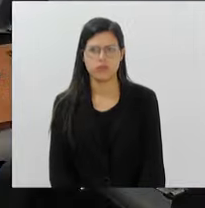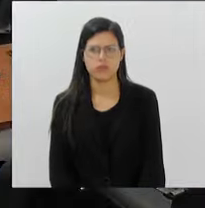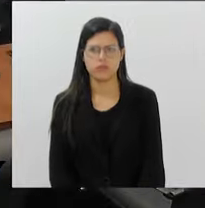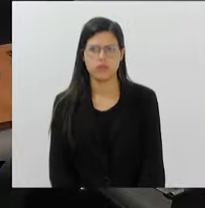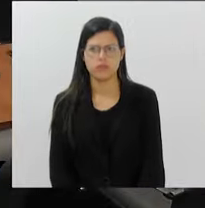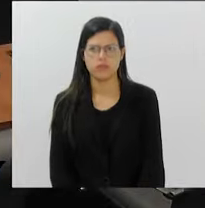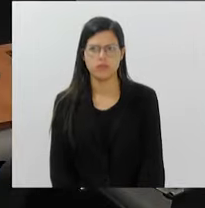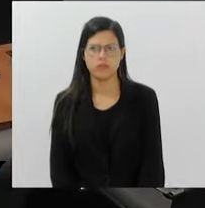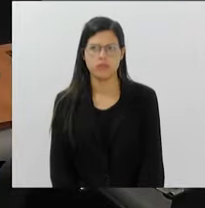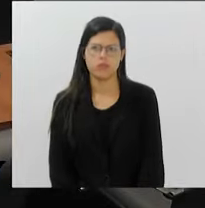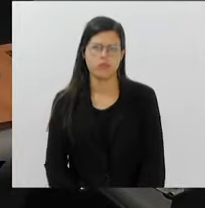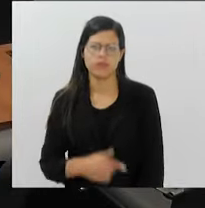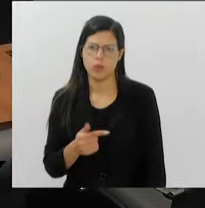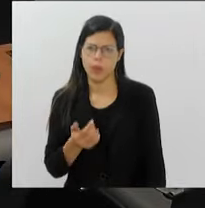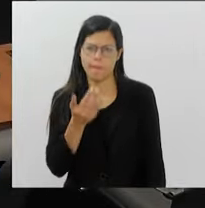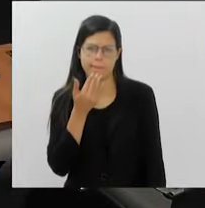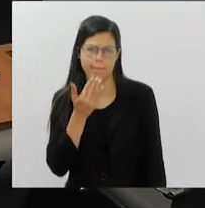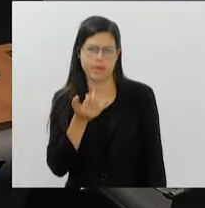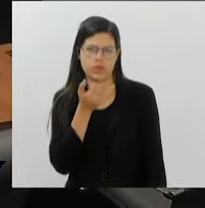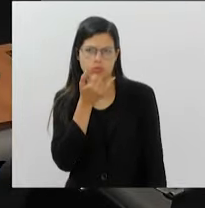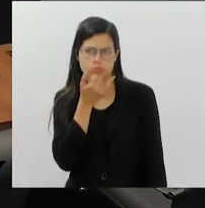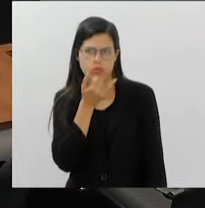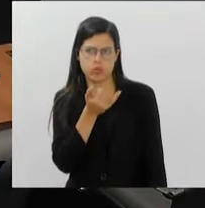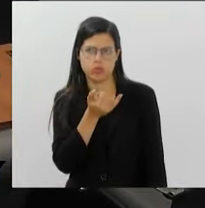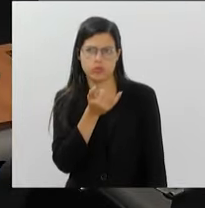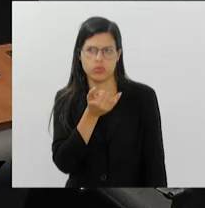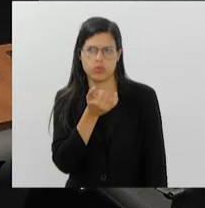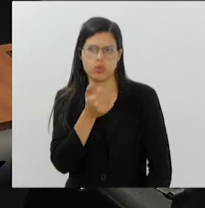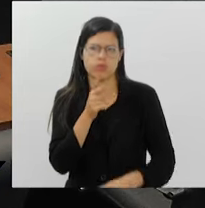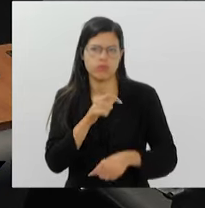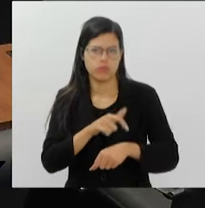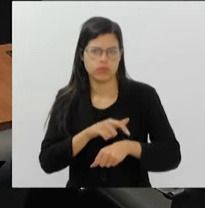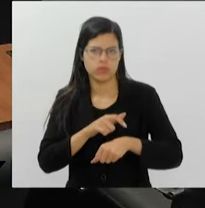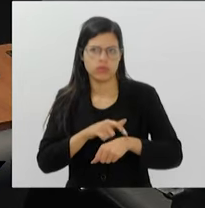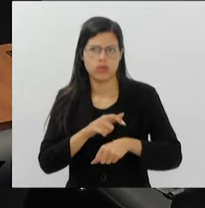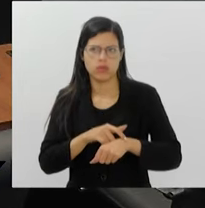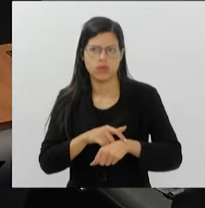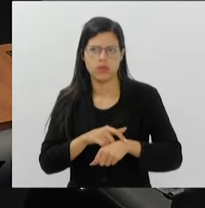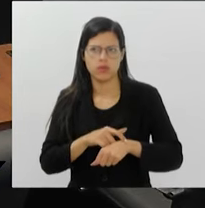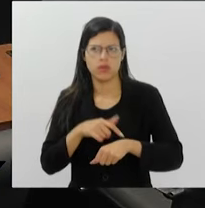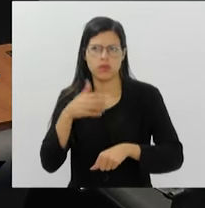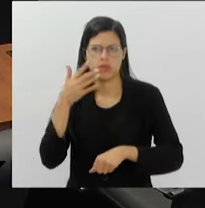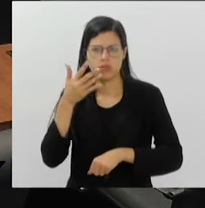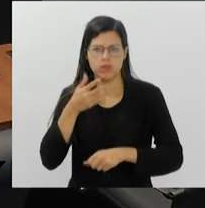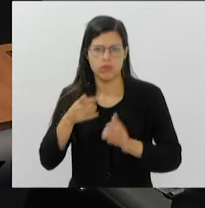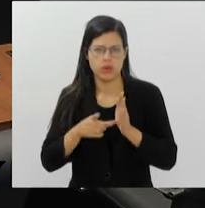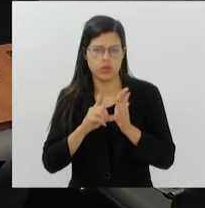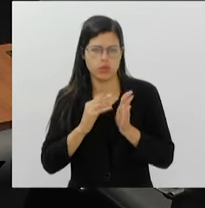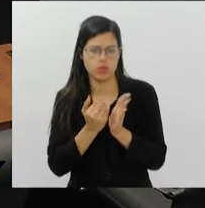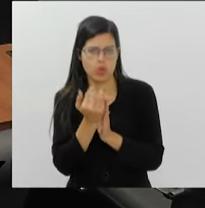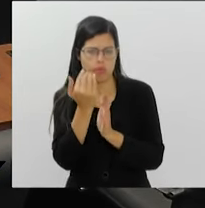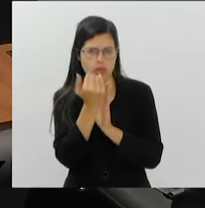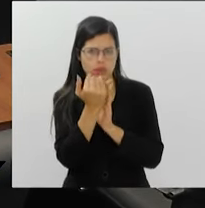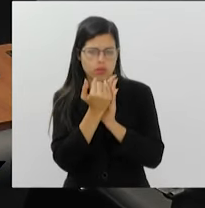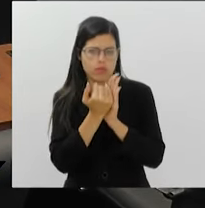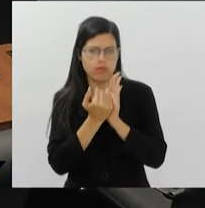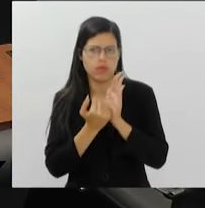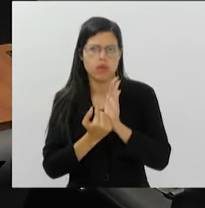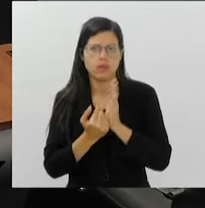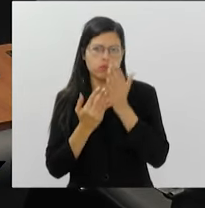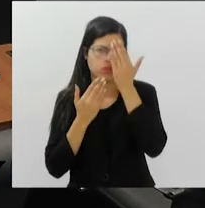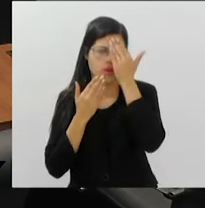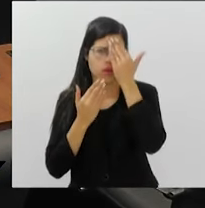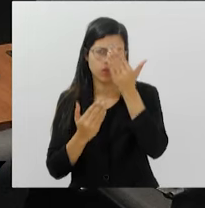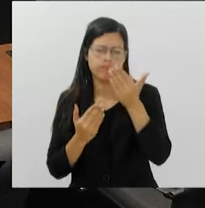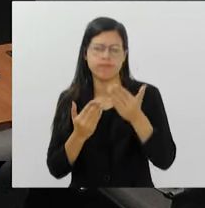Mais uma vez, peço desculpa a todos pelo tempo que a gente dispensou antes de cantar a pauta, mas era necessário e agradeço